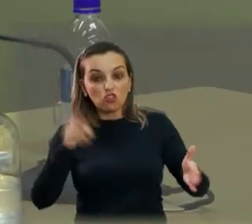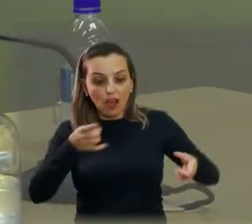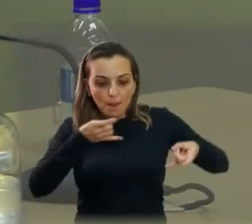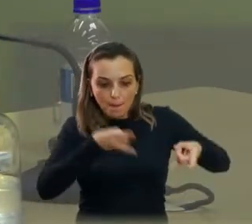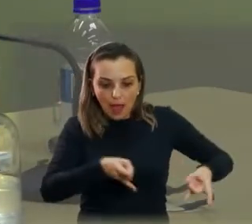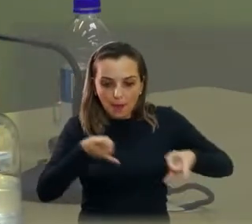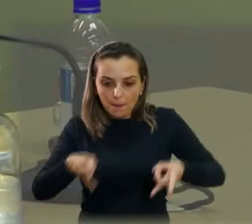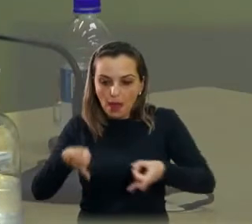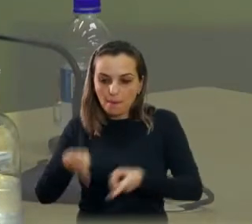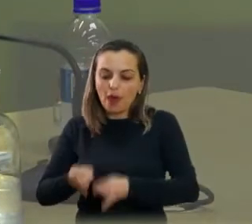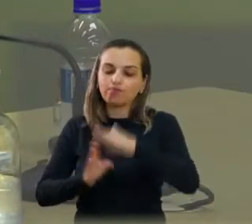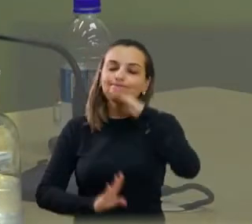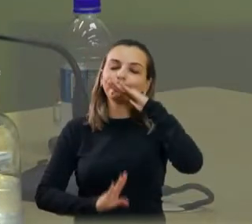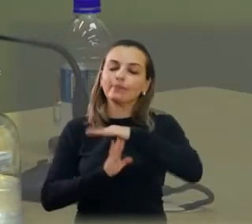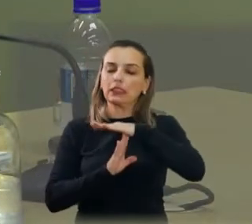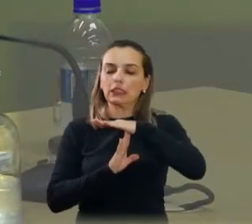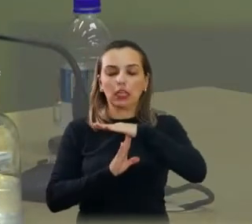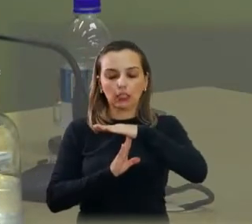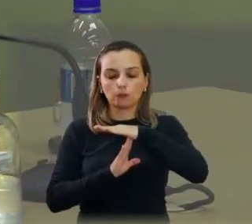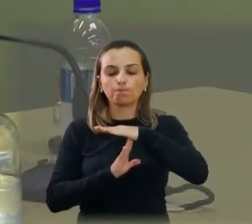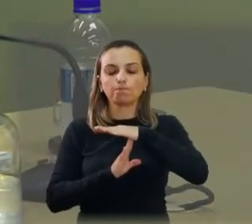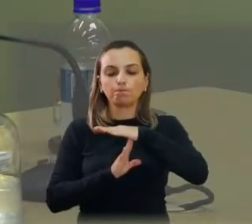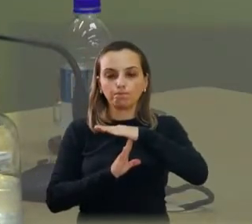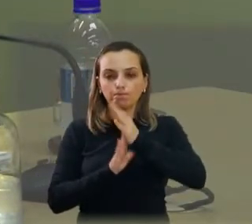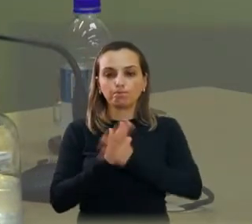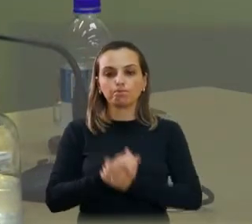as pessoas chegou no seu limite. Tá?